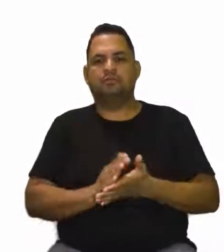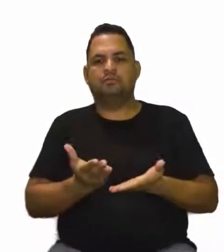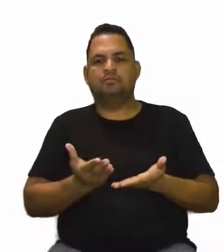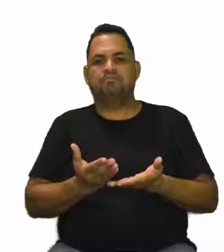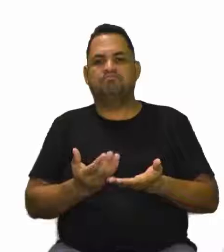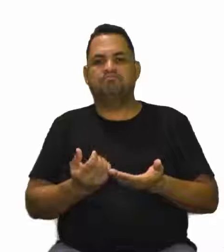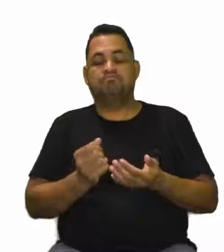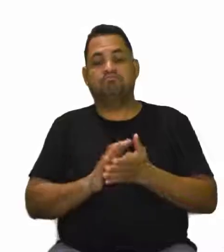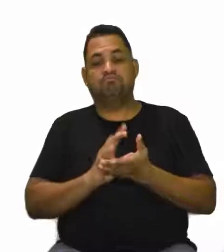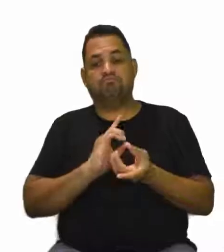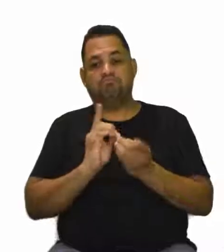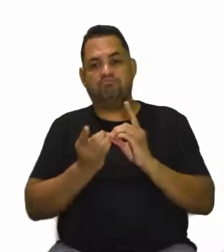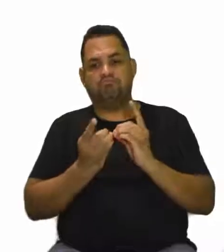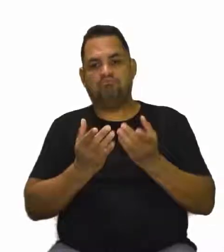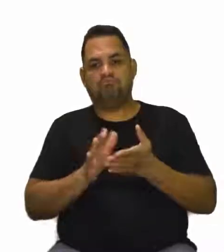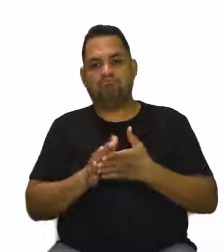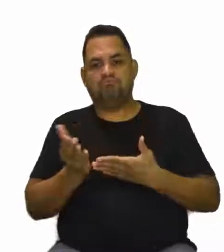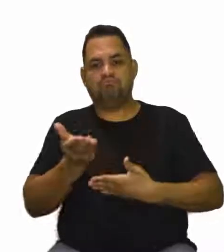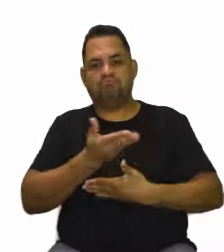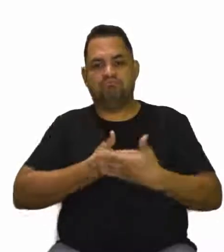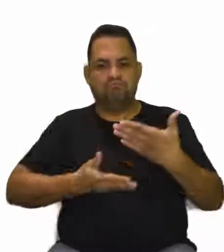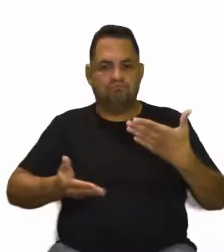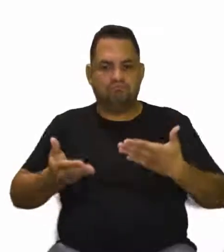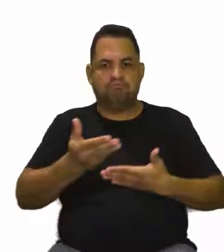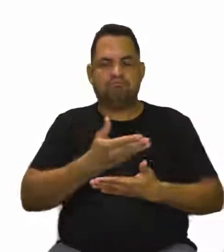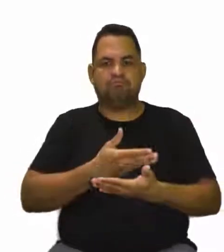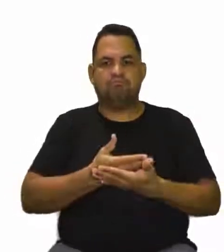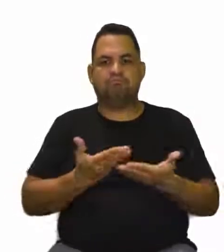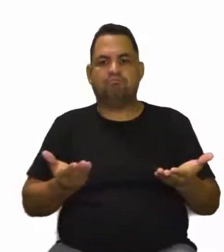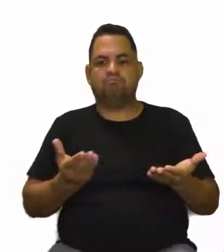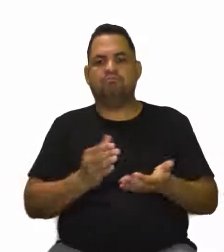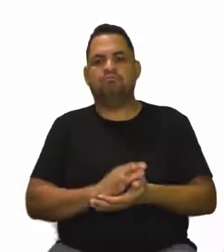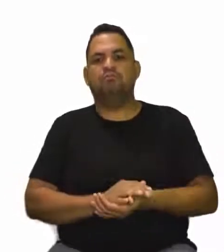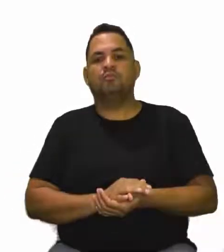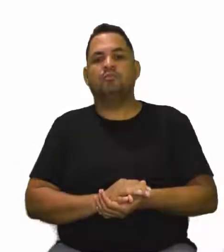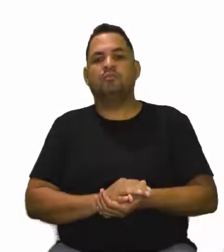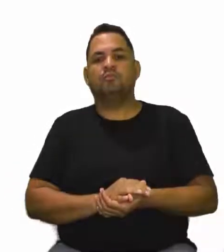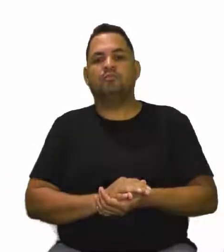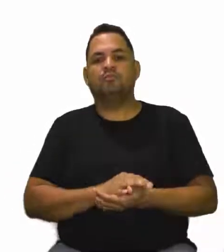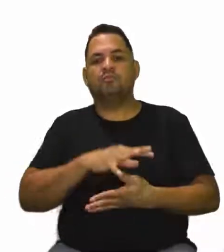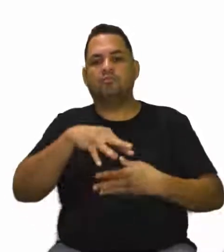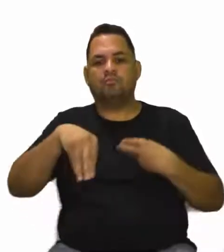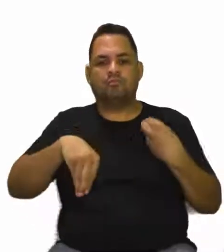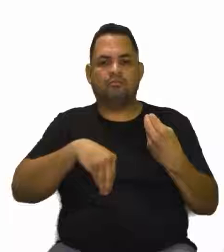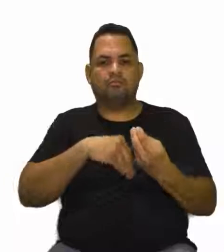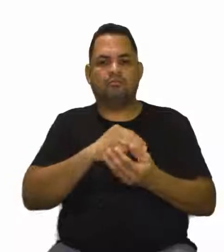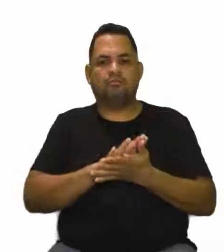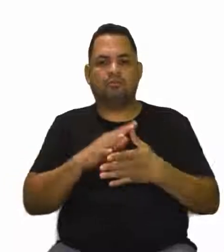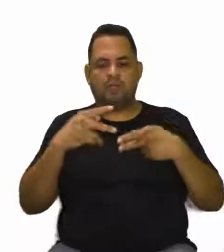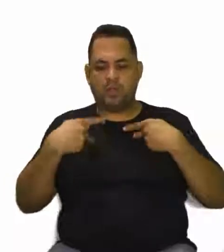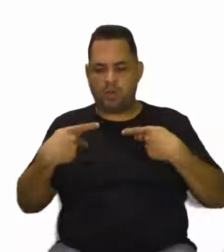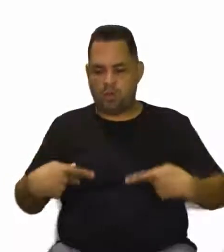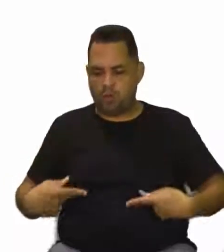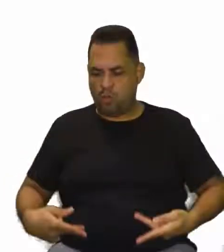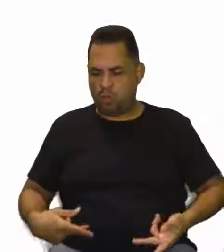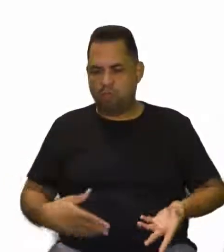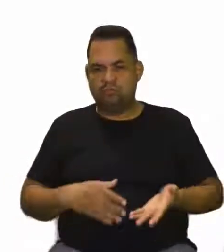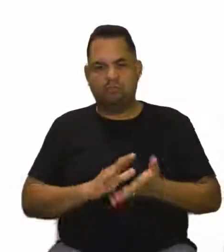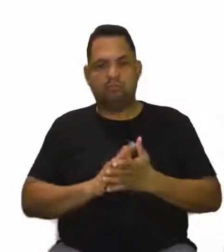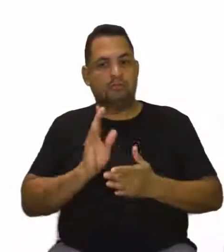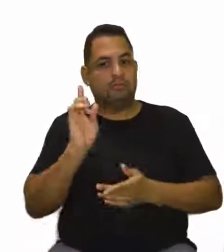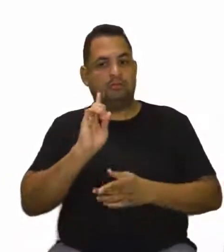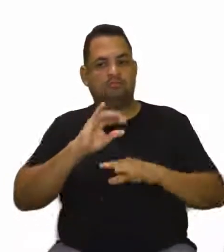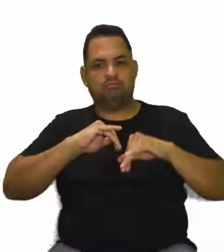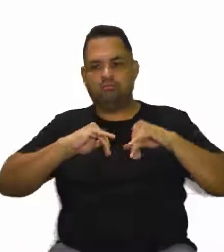Esse treino ele é dinâmico, é integrado, ou seja, envolve aí várias partes do corpo, ele não é